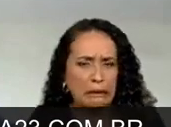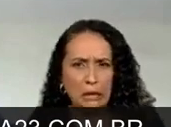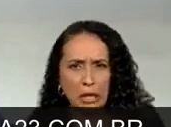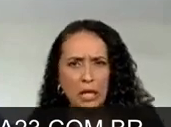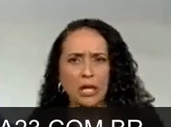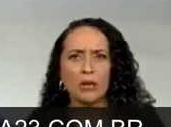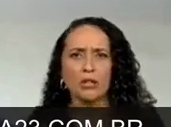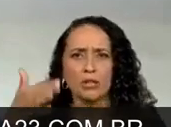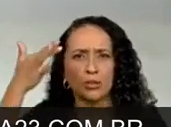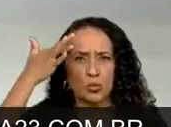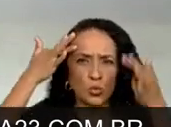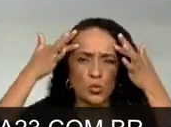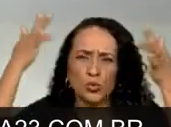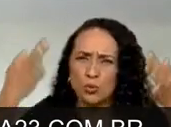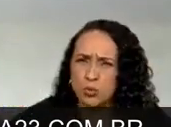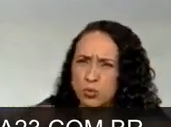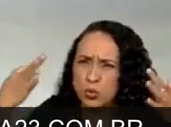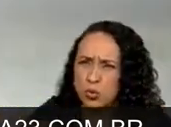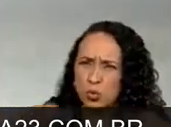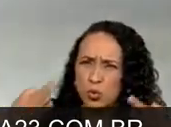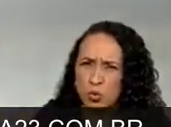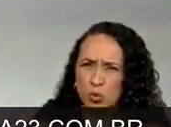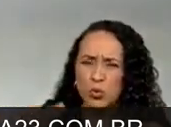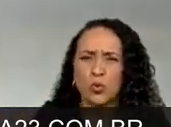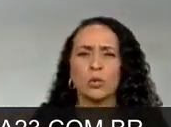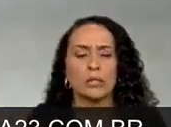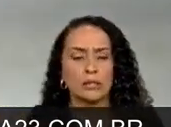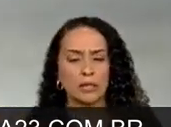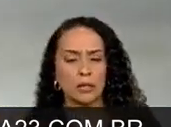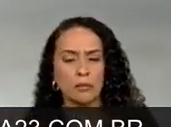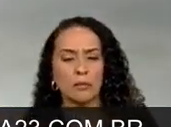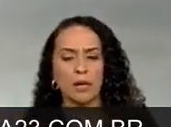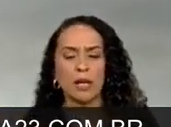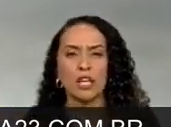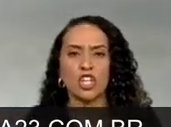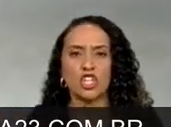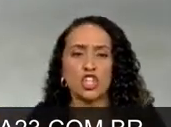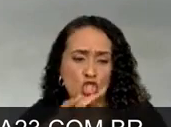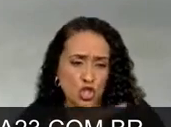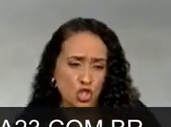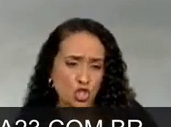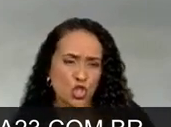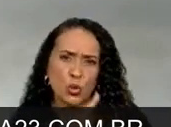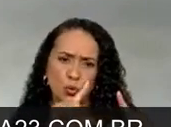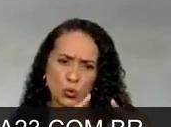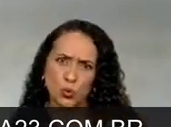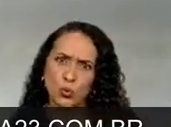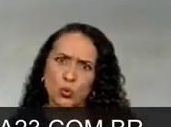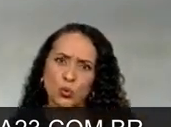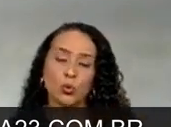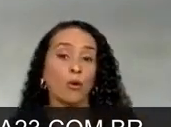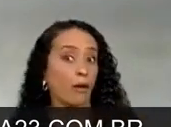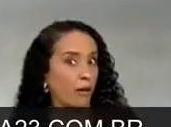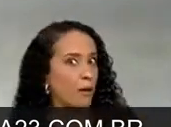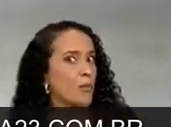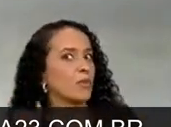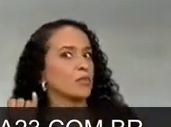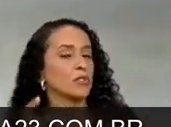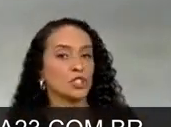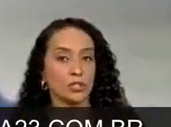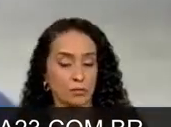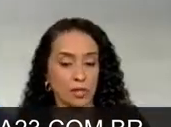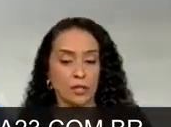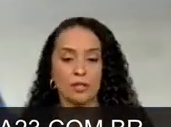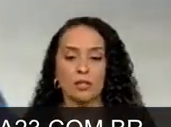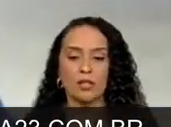uma dor de cabeça muito intensa, a queda do volume urinário. É um sinal importante.